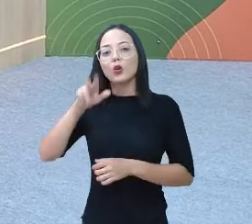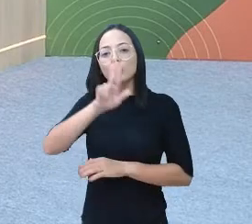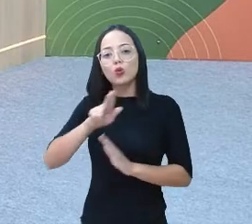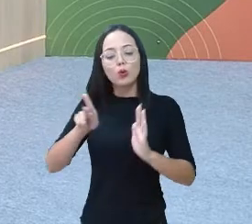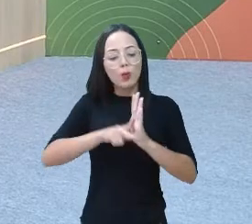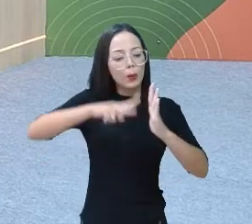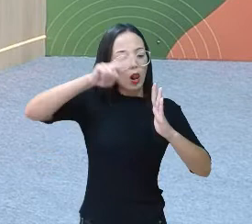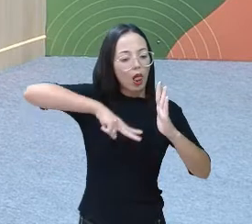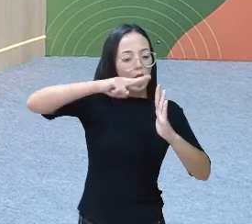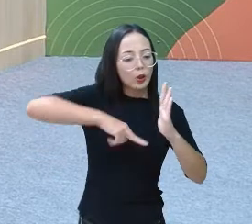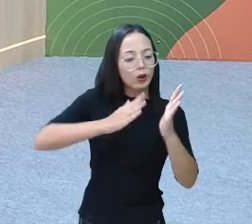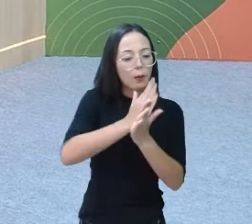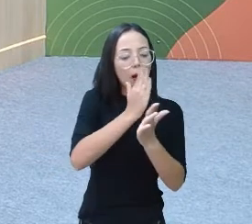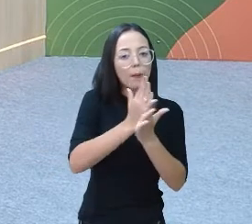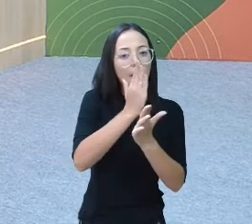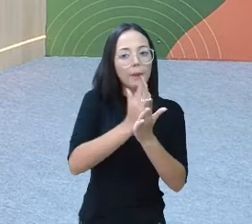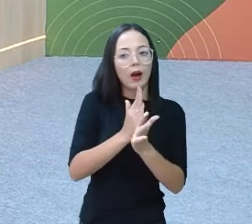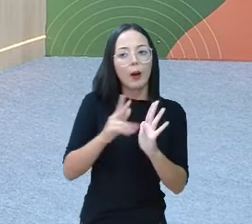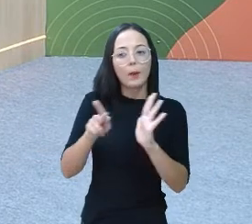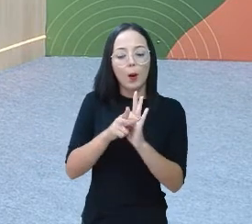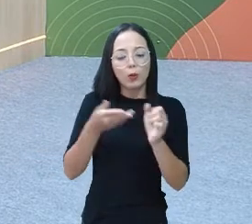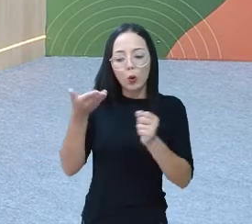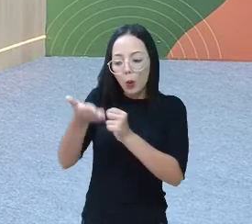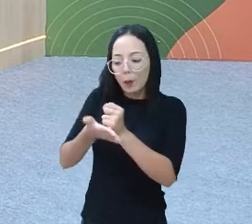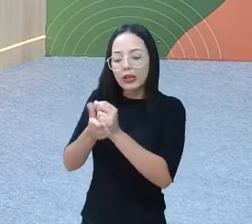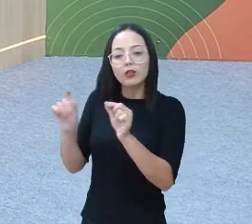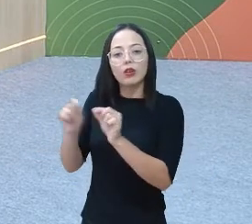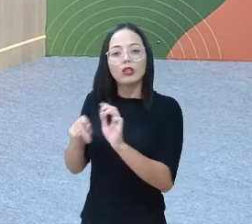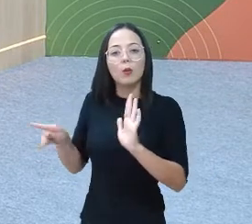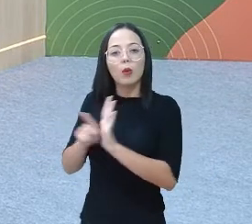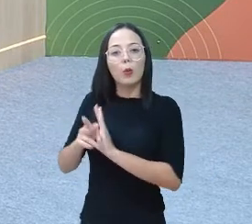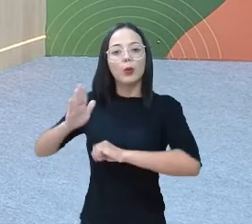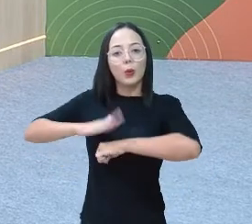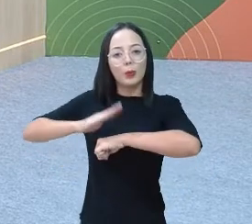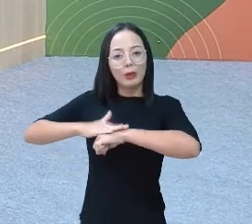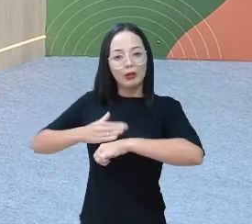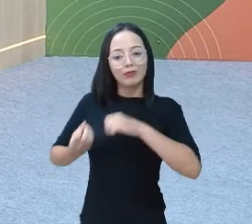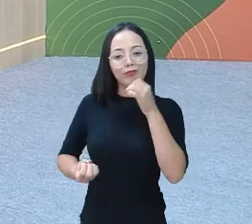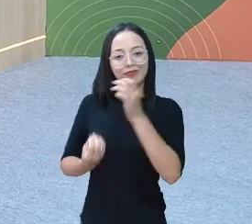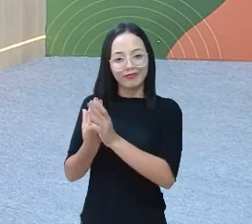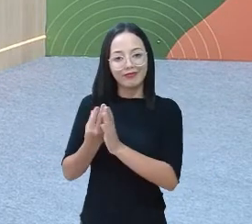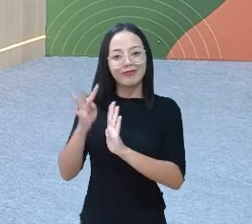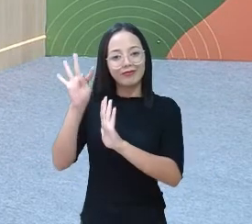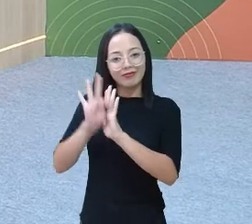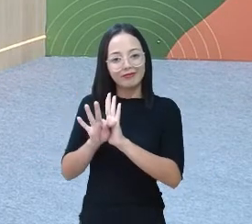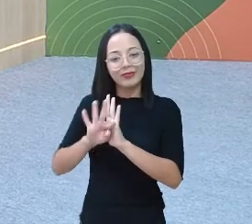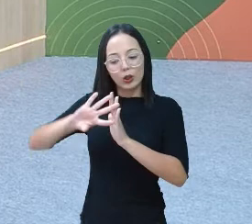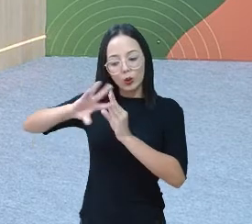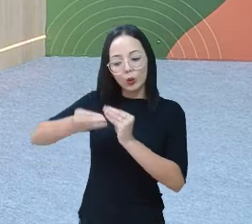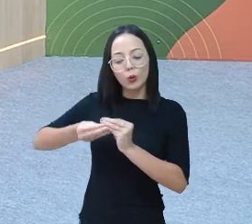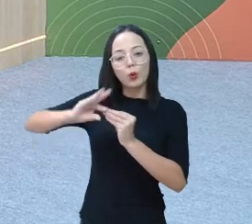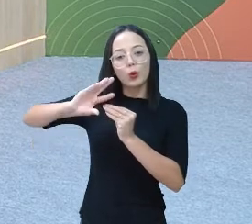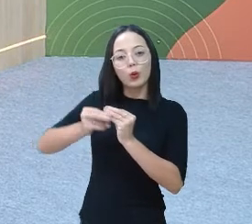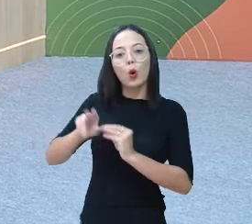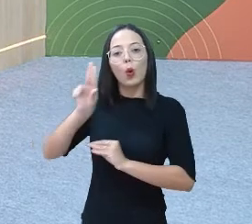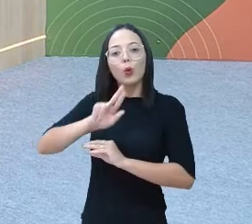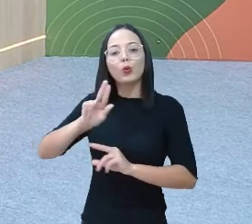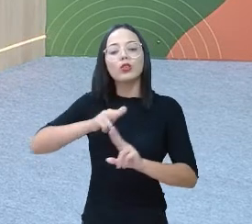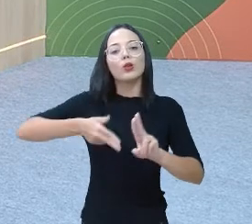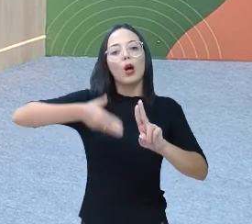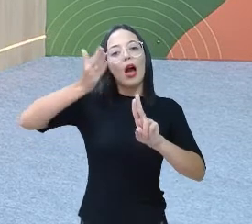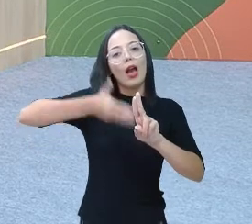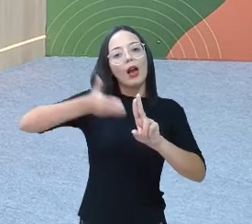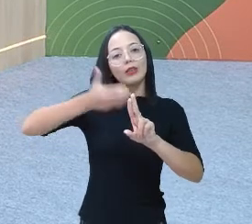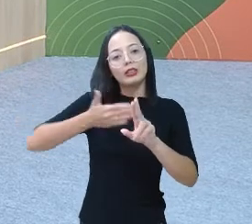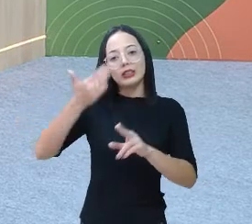leitura anterior para tomar base e explorar o meu texto de forma muito mais rica, usando referências, o que vai fazer